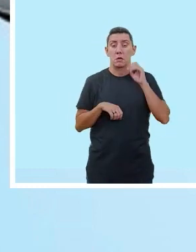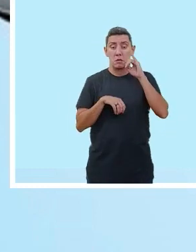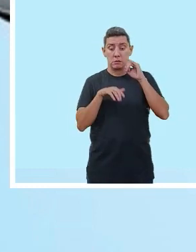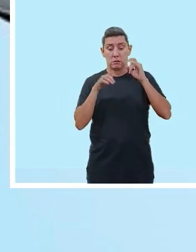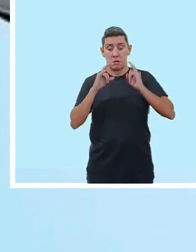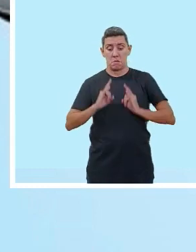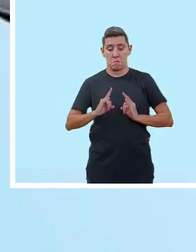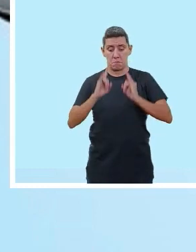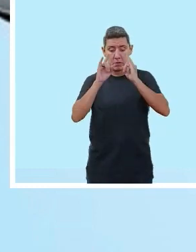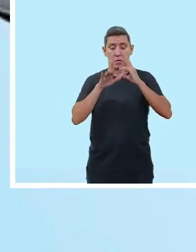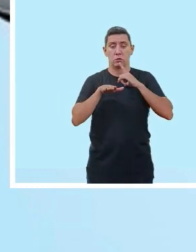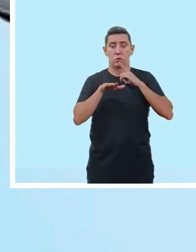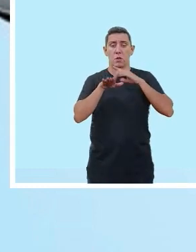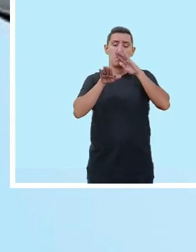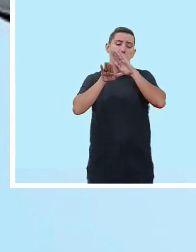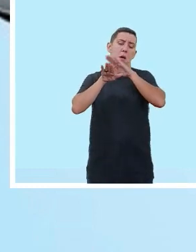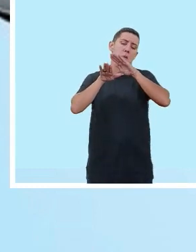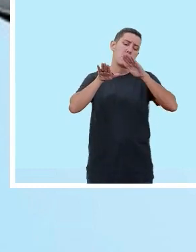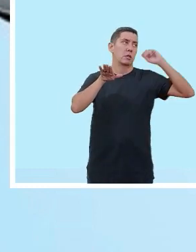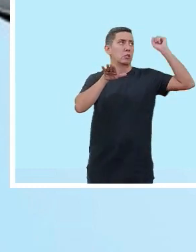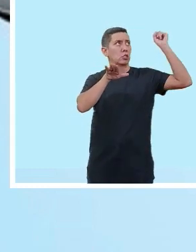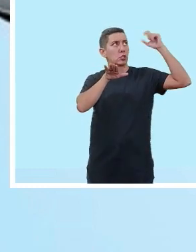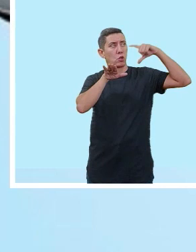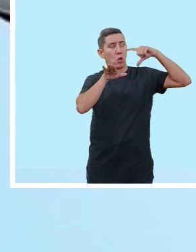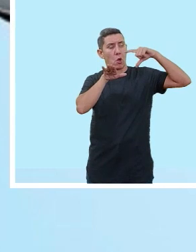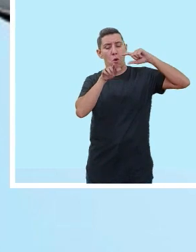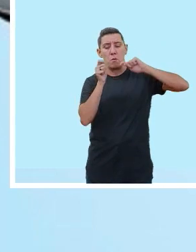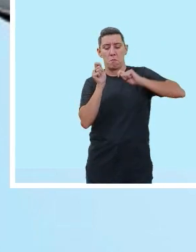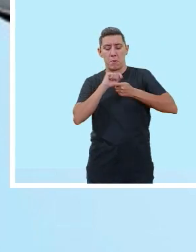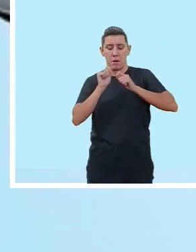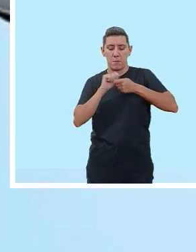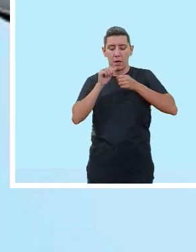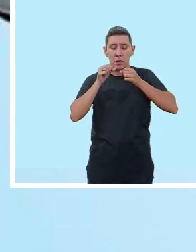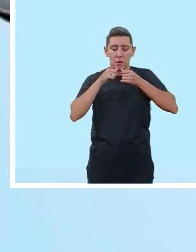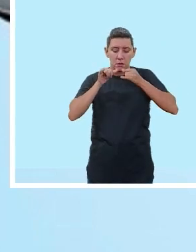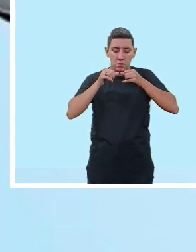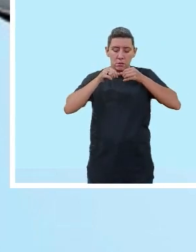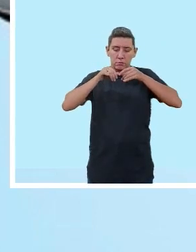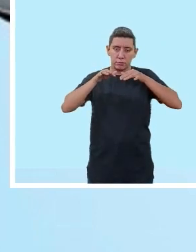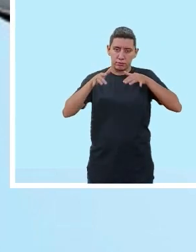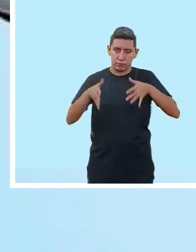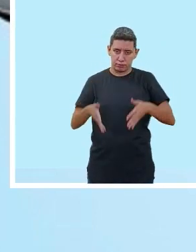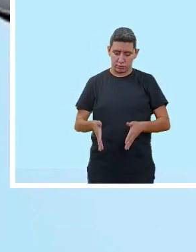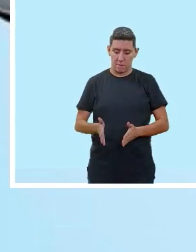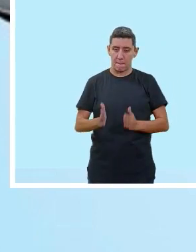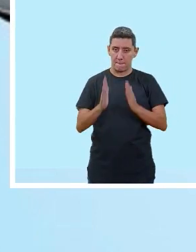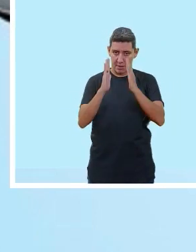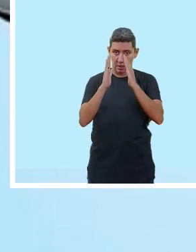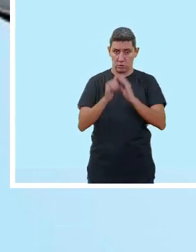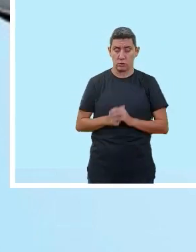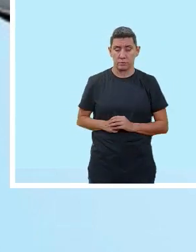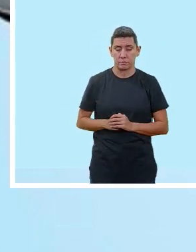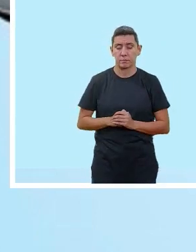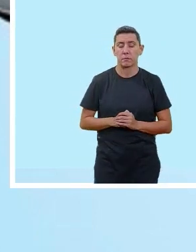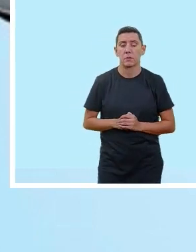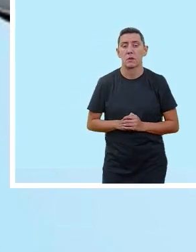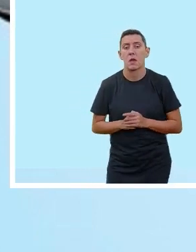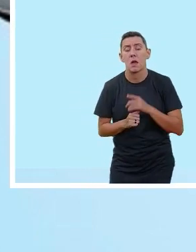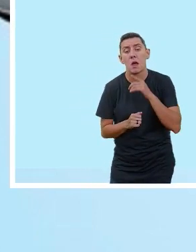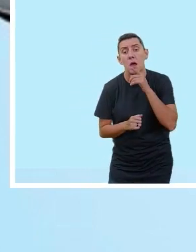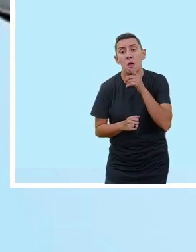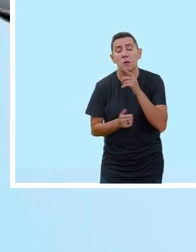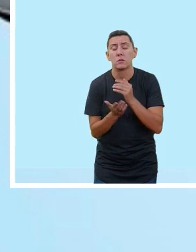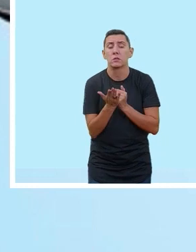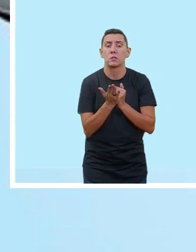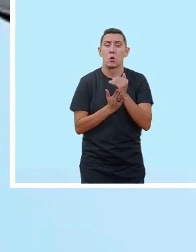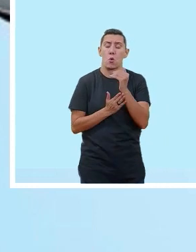instale painéis e inversores solares dentro, na verdade, na sua estrutura física do prédio, e que você comece a gerar